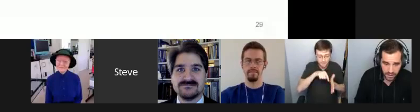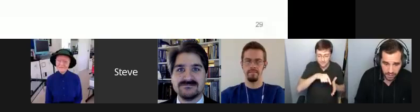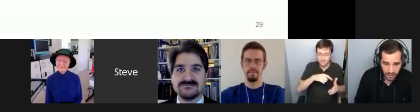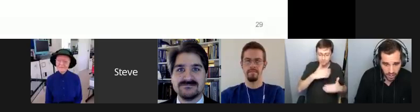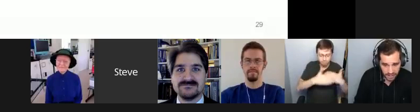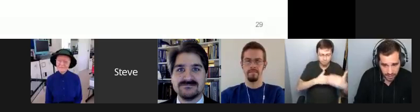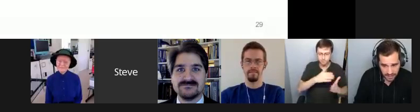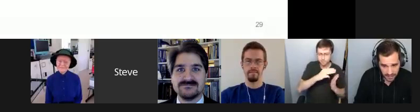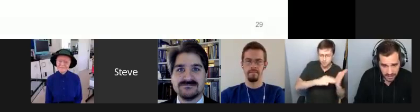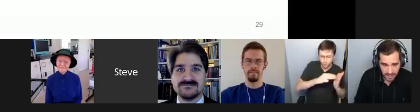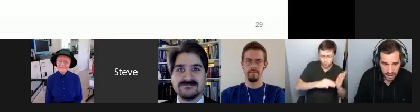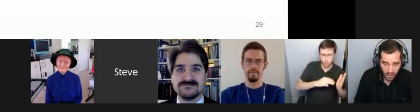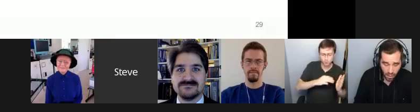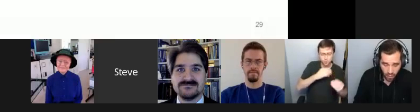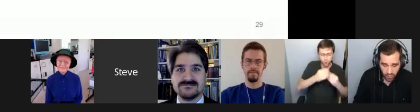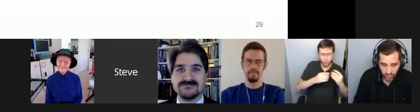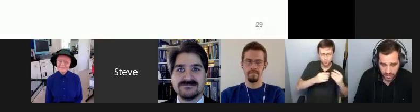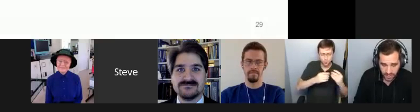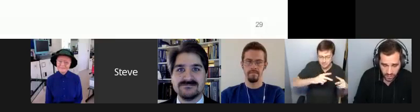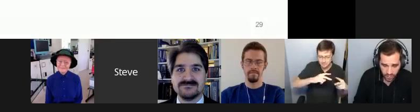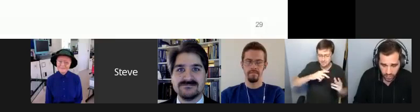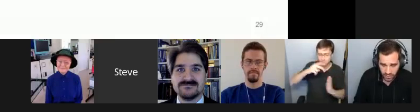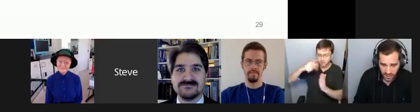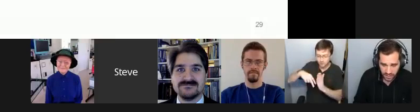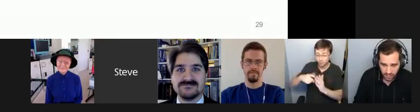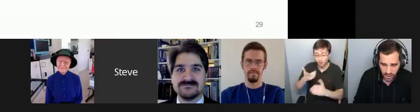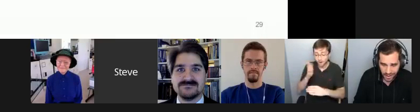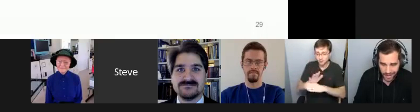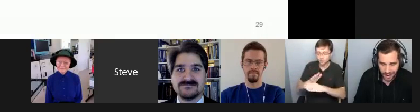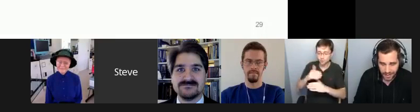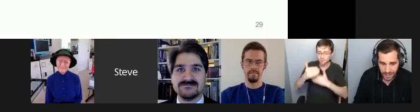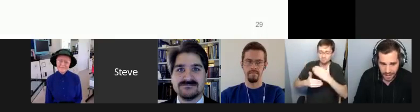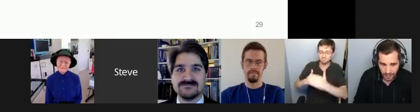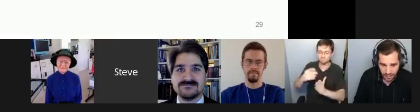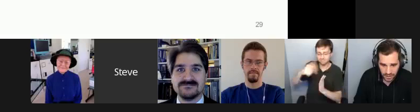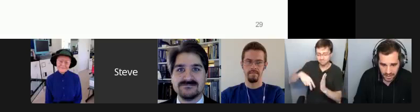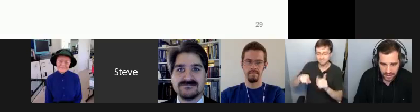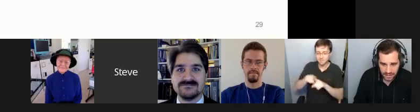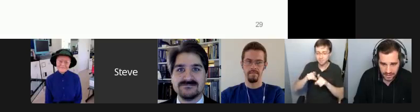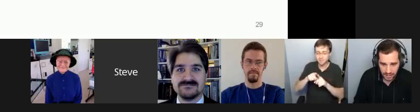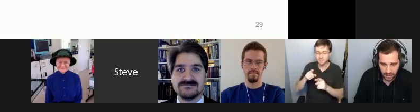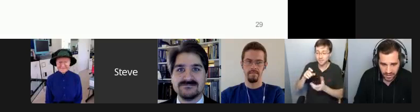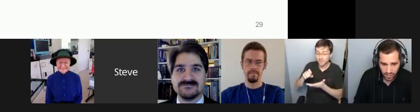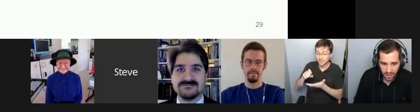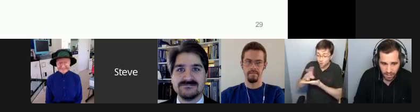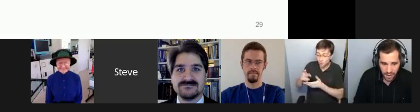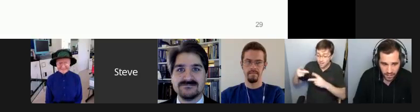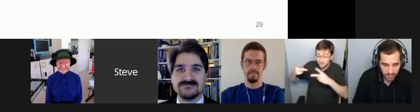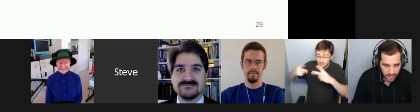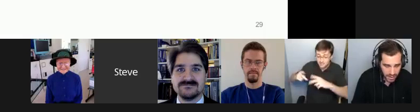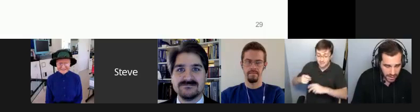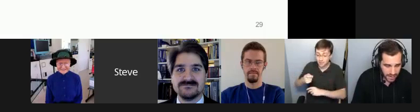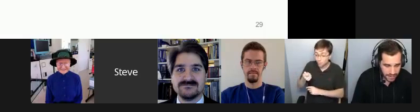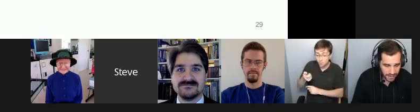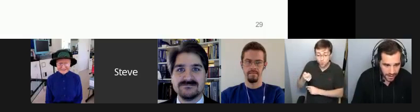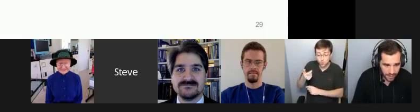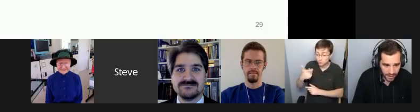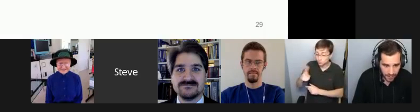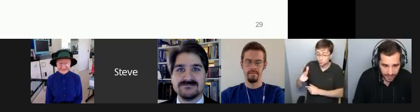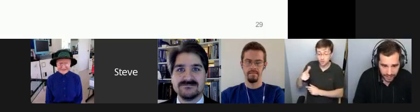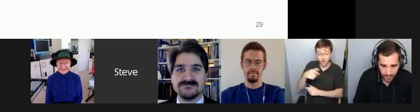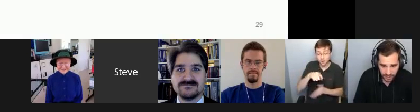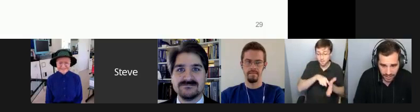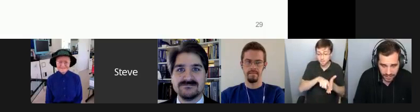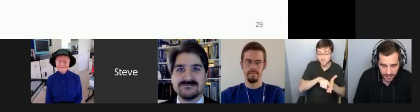Então, nós esperamos que com essa pesquisa outros estudos sejam realizados, existam desdobramentos desse